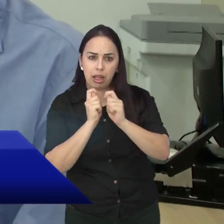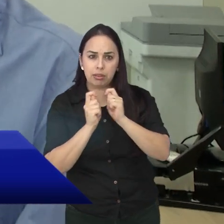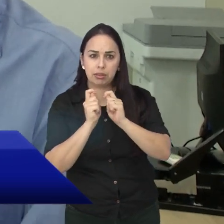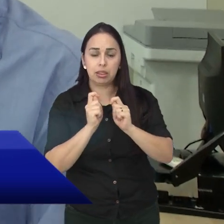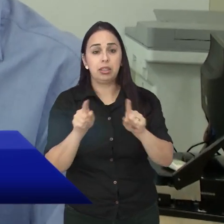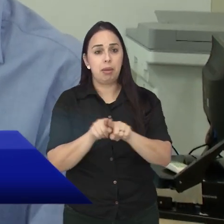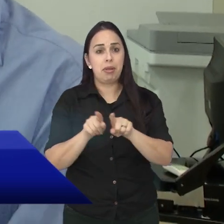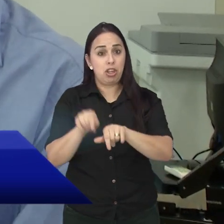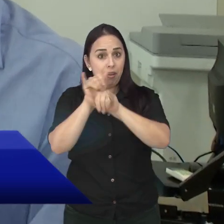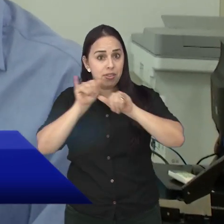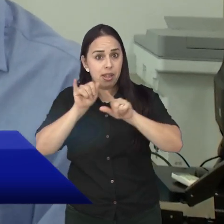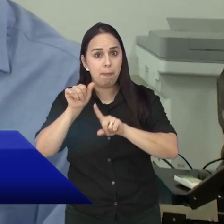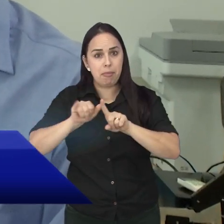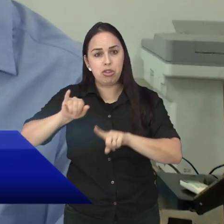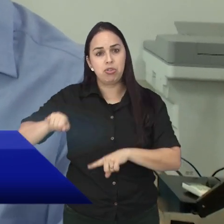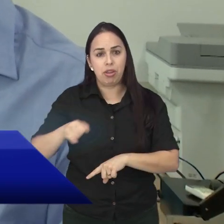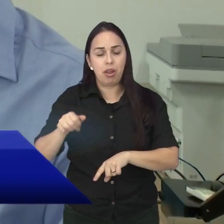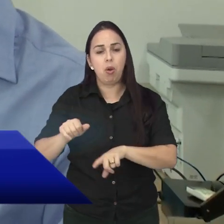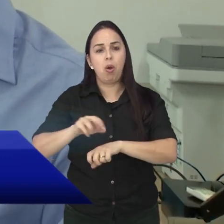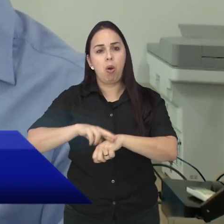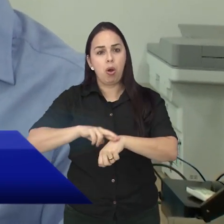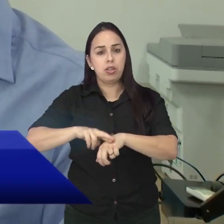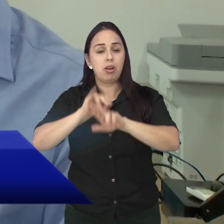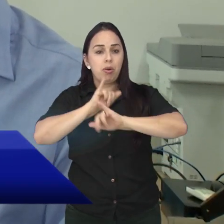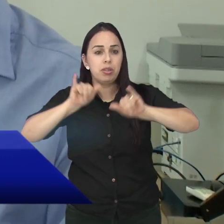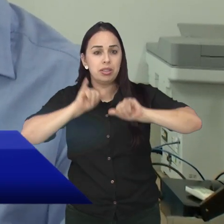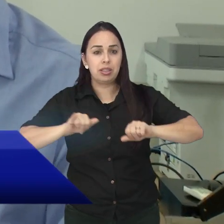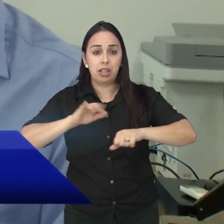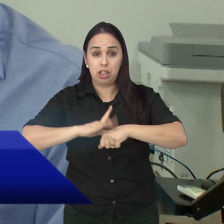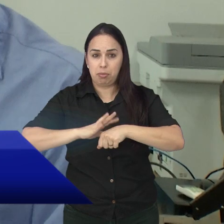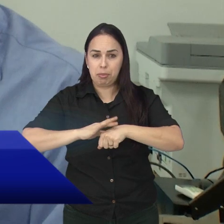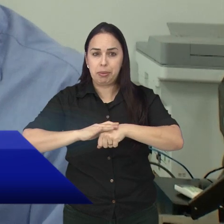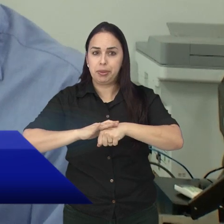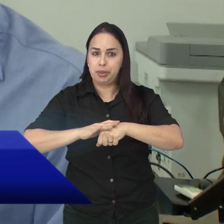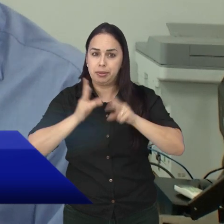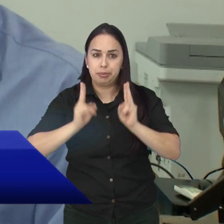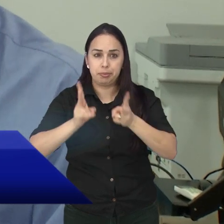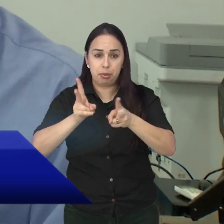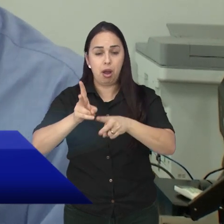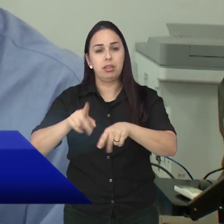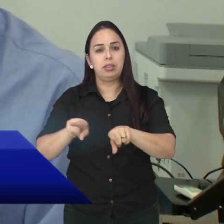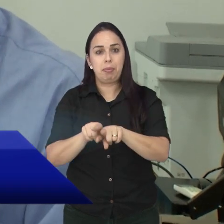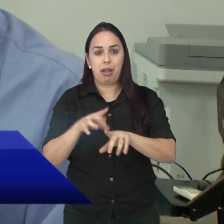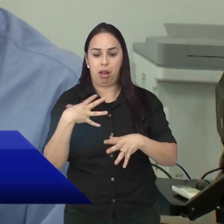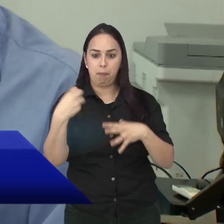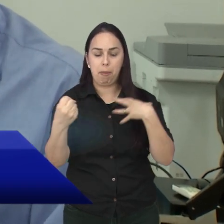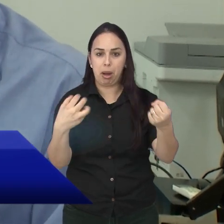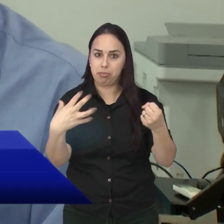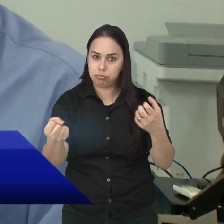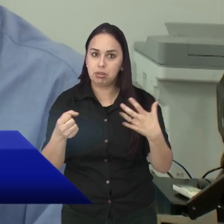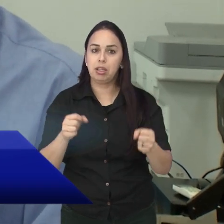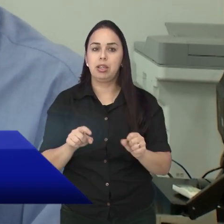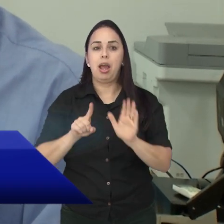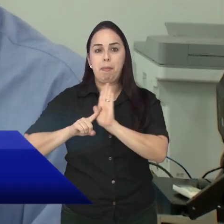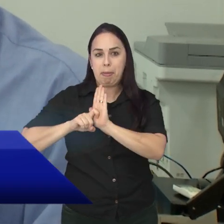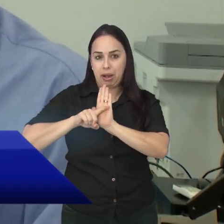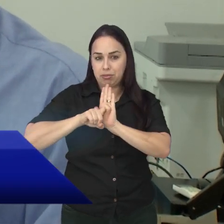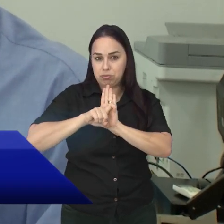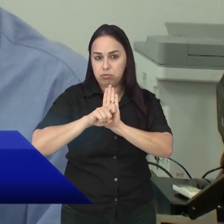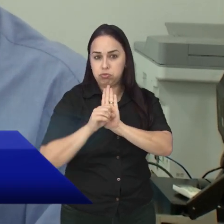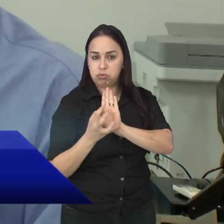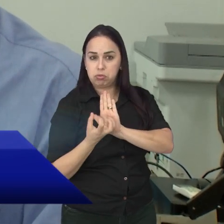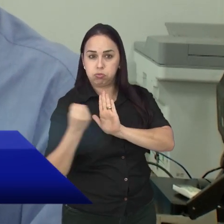nesse momento, nesse Janeiro Roxo, a gente está podendo divulgar que a hanseníase é uma doença crônica, infecto-contagiosa, causada